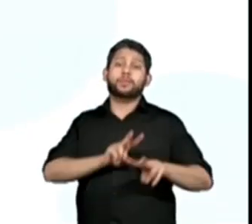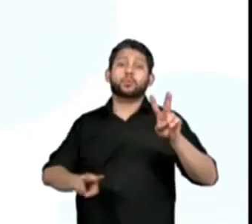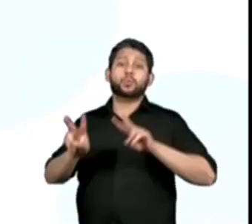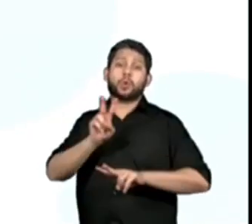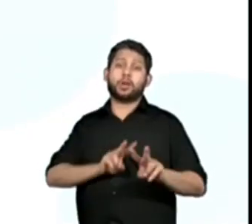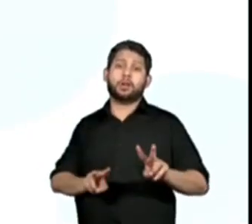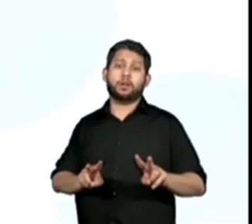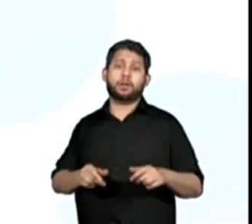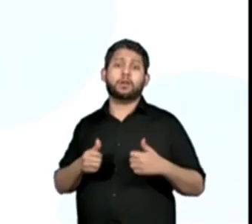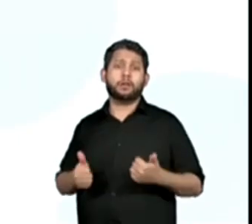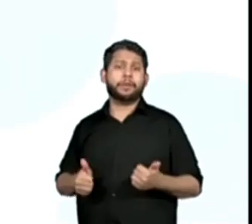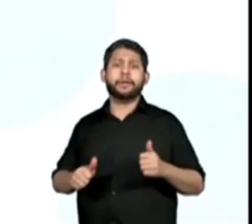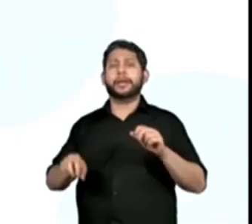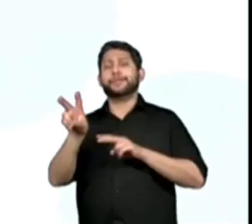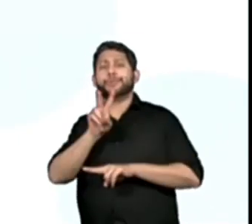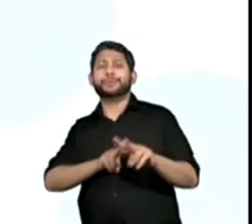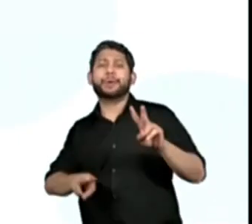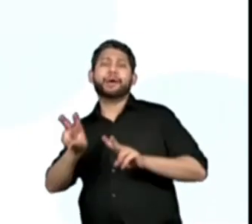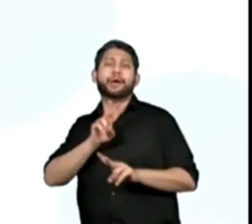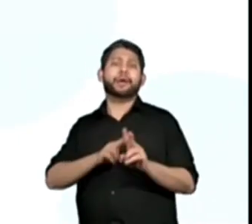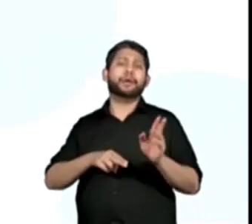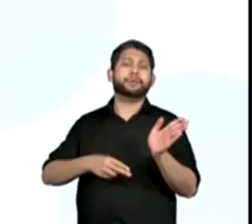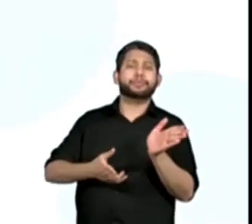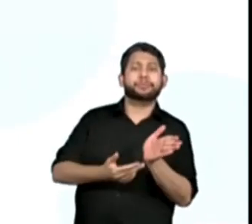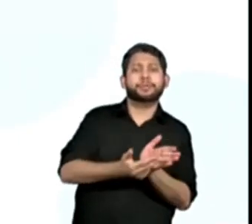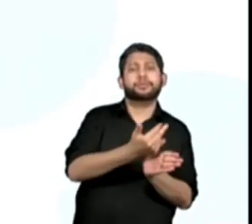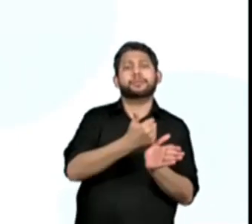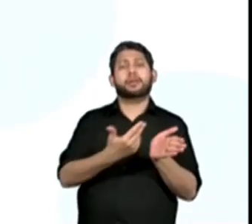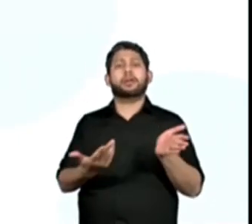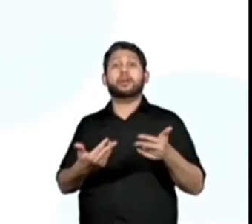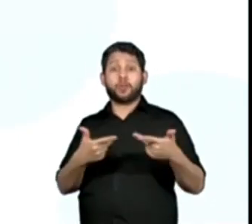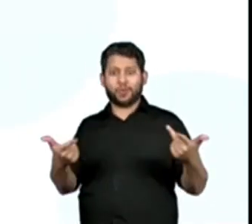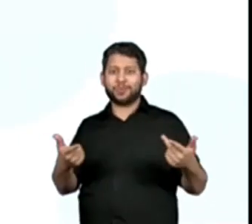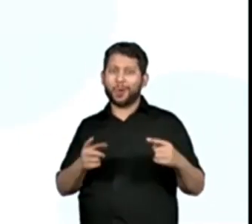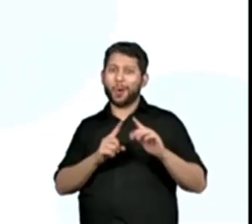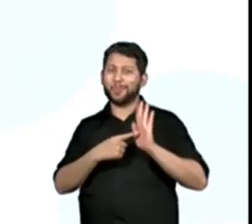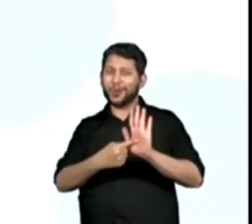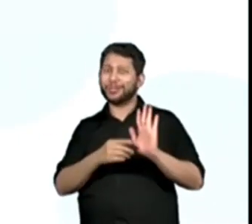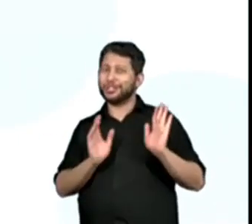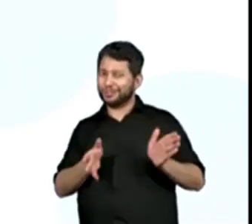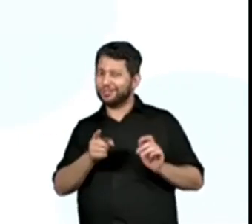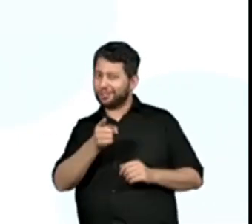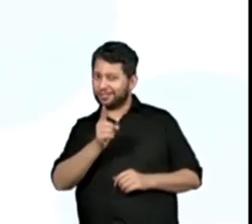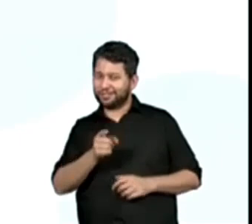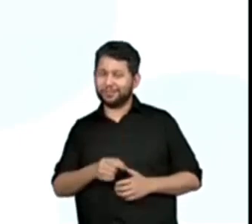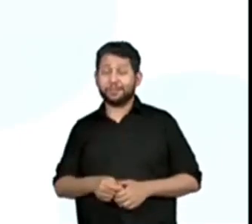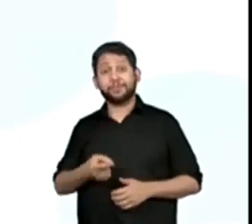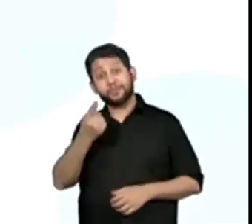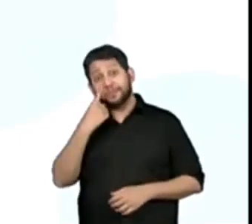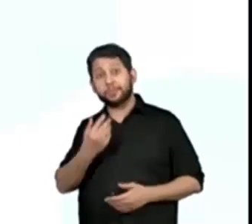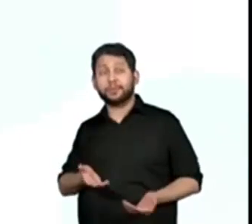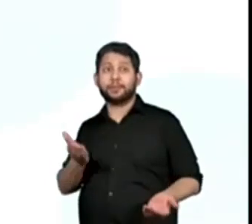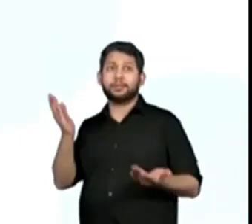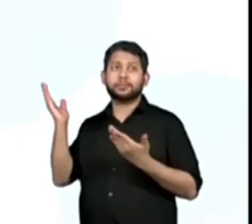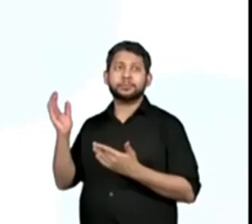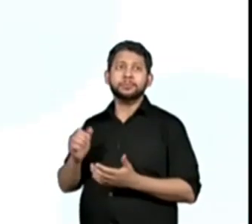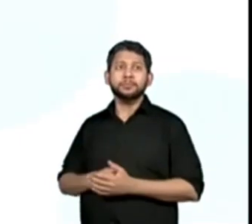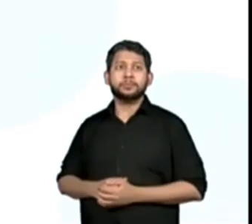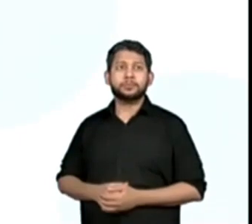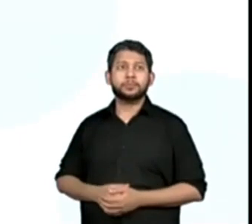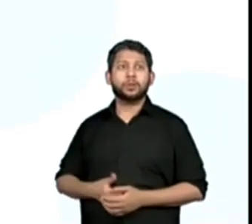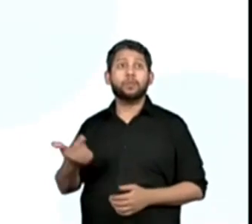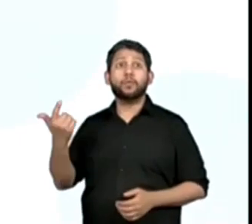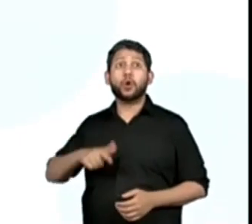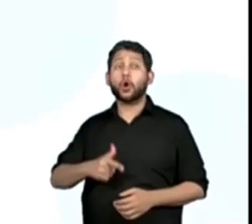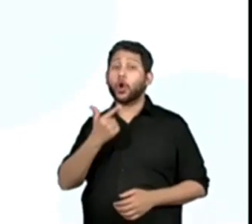visuais. Artes gráficas, como nós acabamos de falar. Voltamos à tirinha, então. Então, eu vou